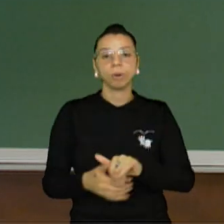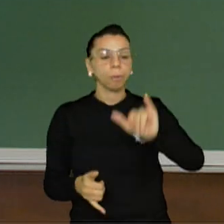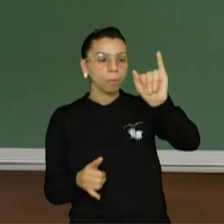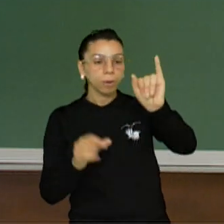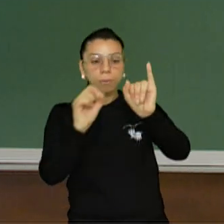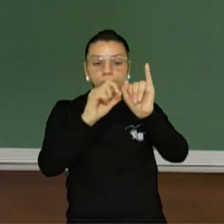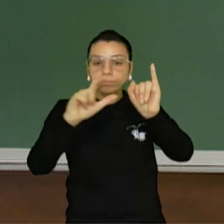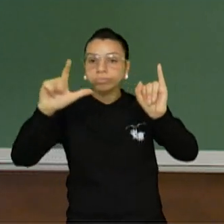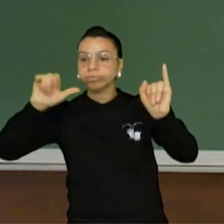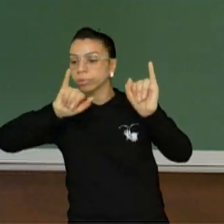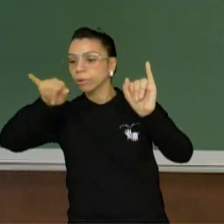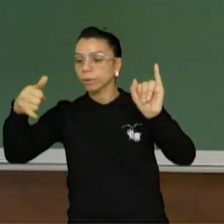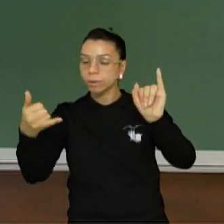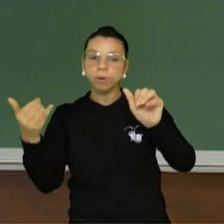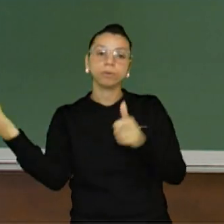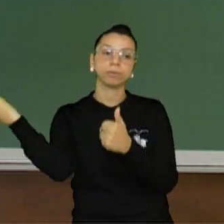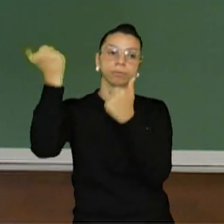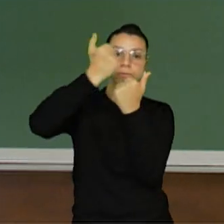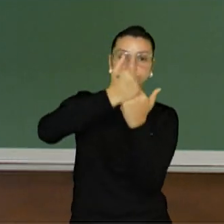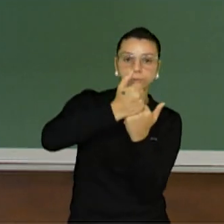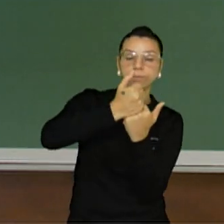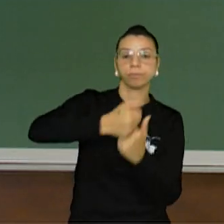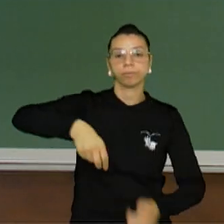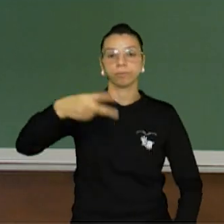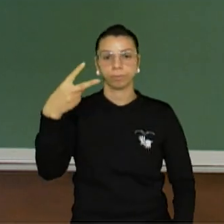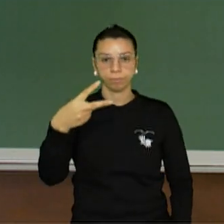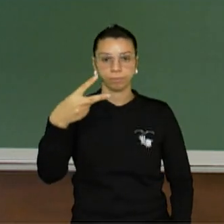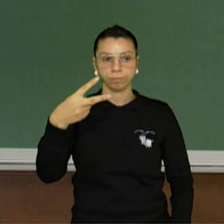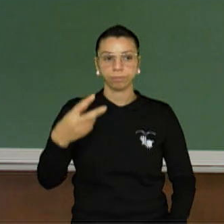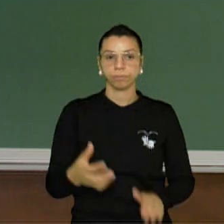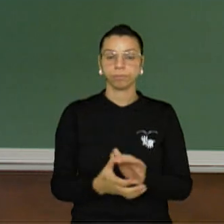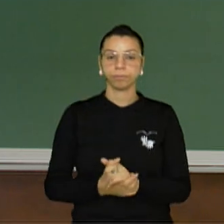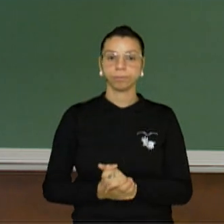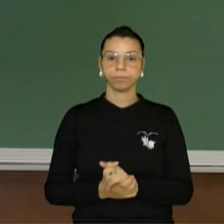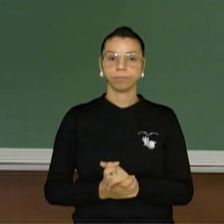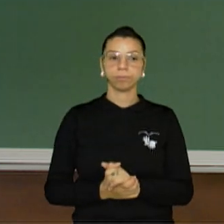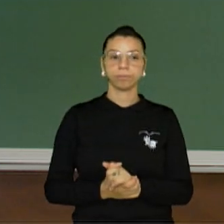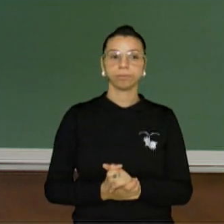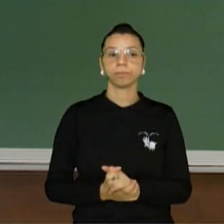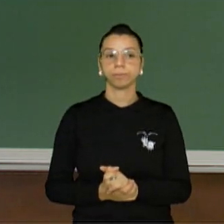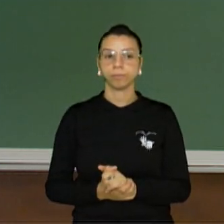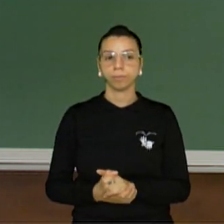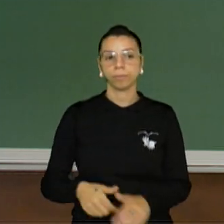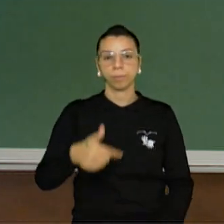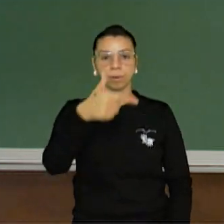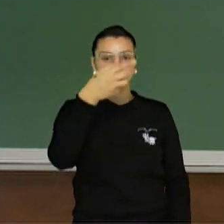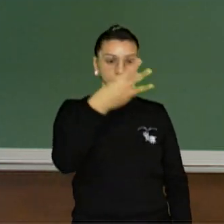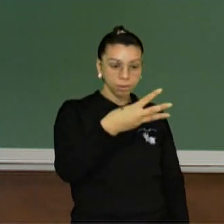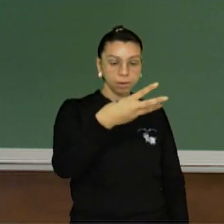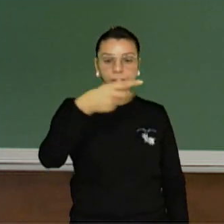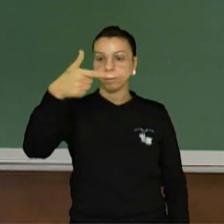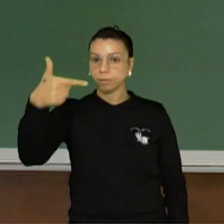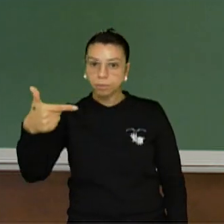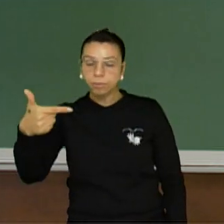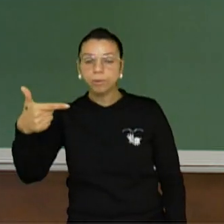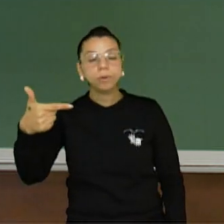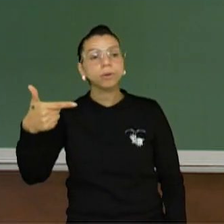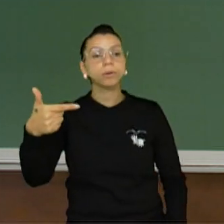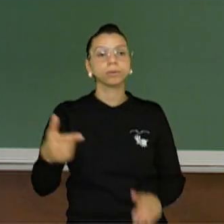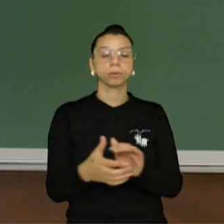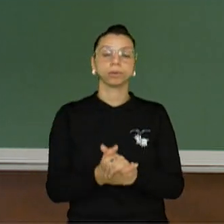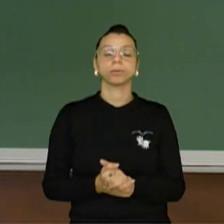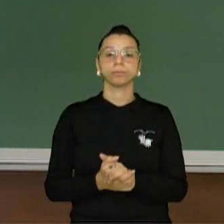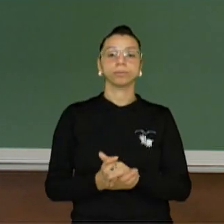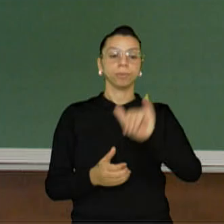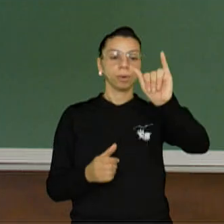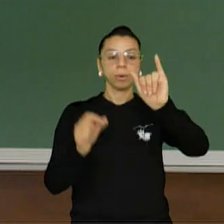maior que o J. Então, a gente representa pelo número 2. 3, 2. O I é maior que o J, estou falando assim todos eles,